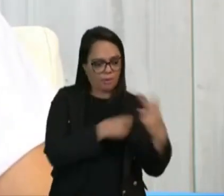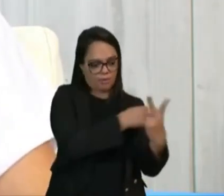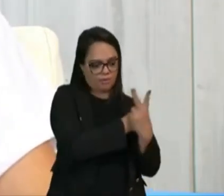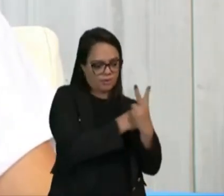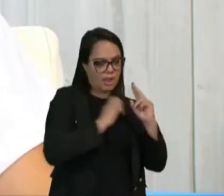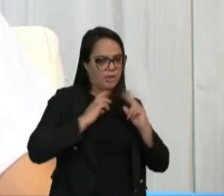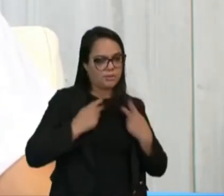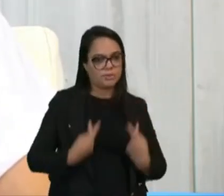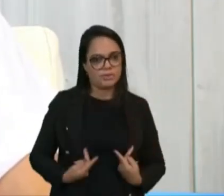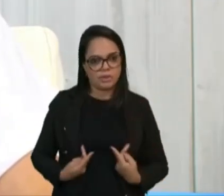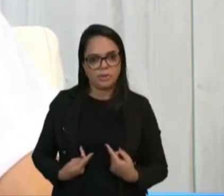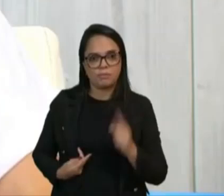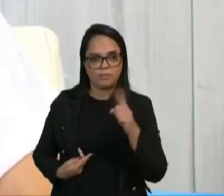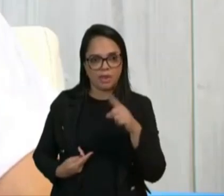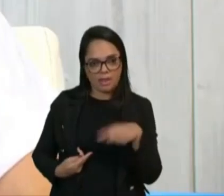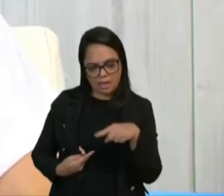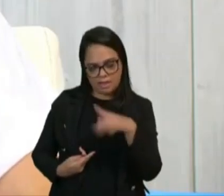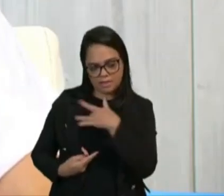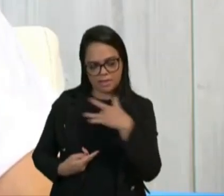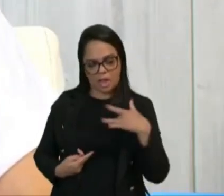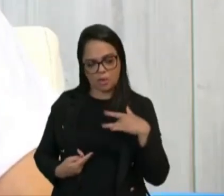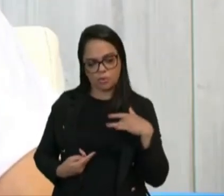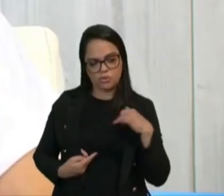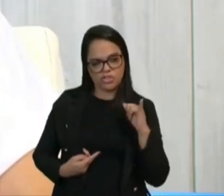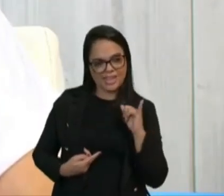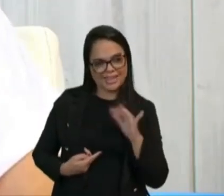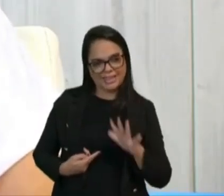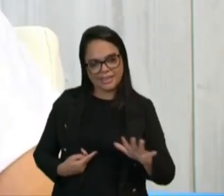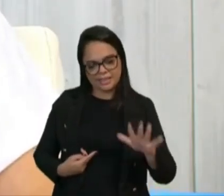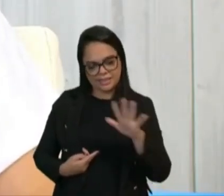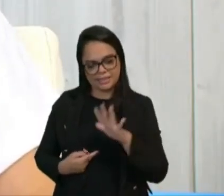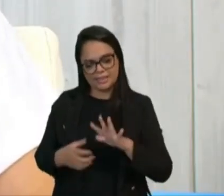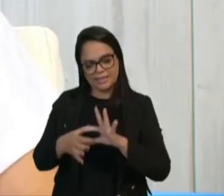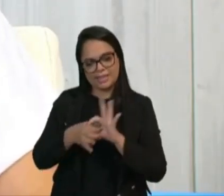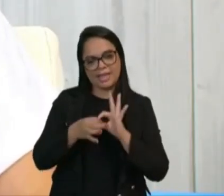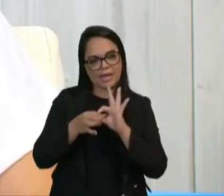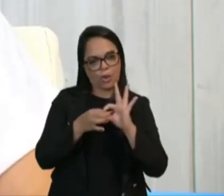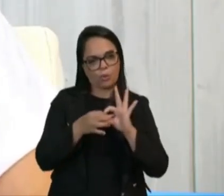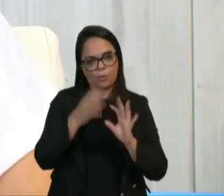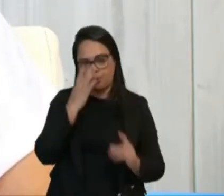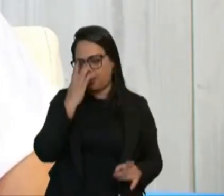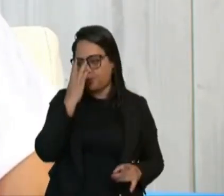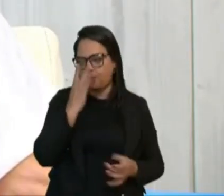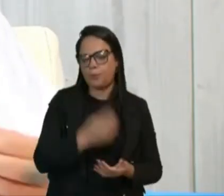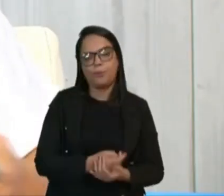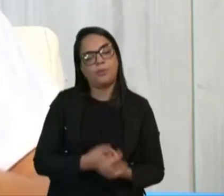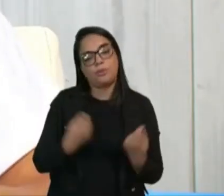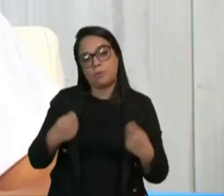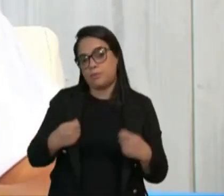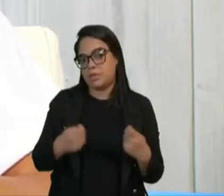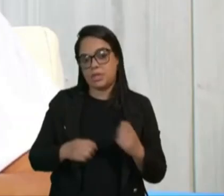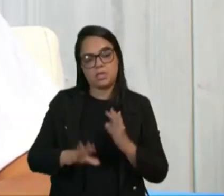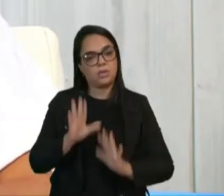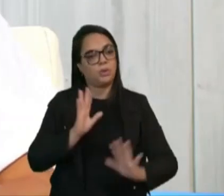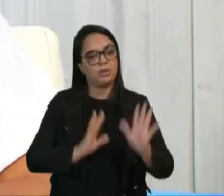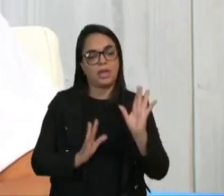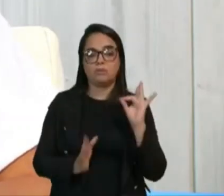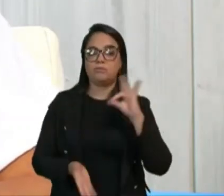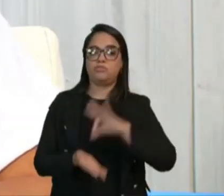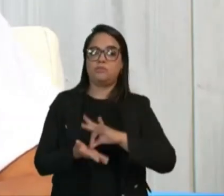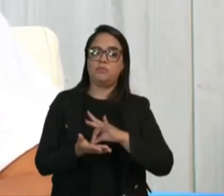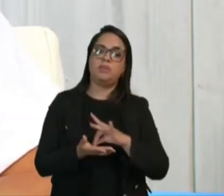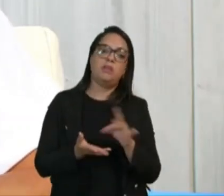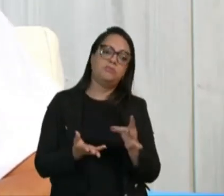parte da saúde integral. Isso tem que ser visto de uma maneira que seja efetiva,